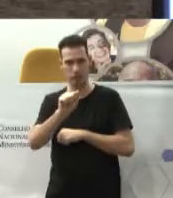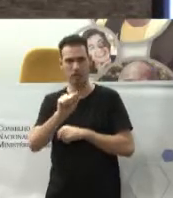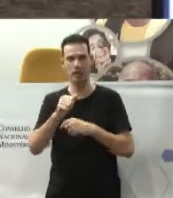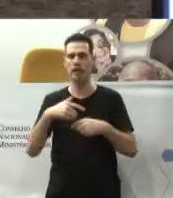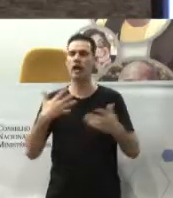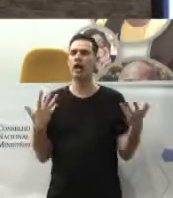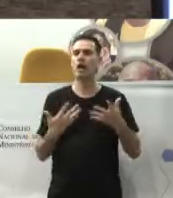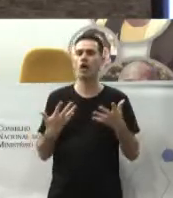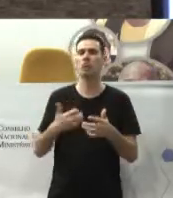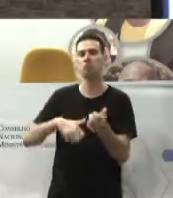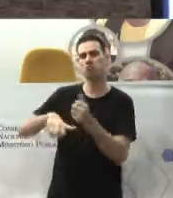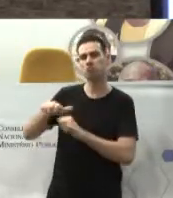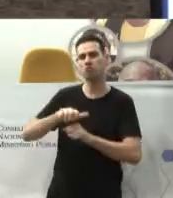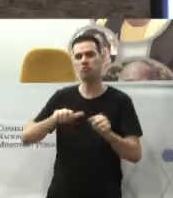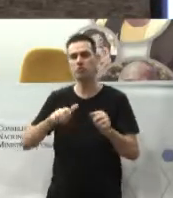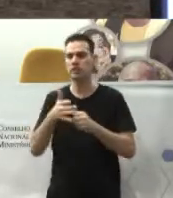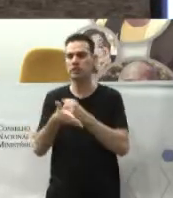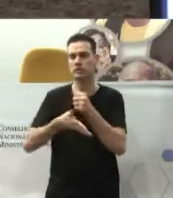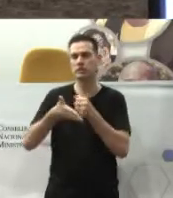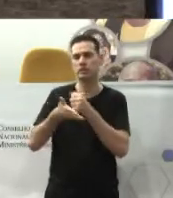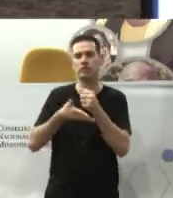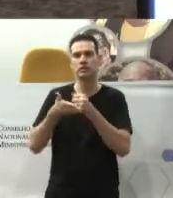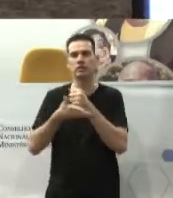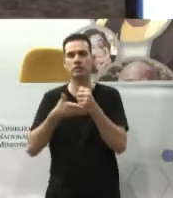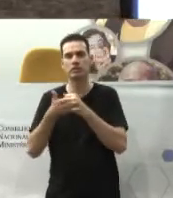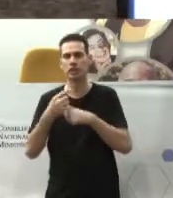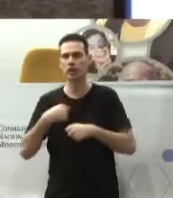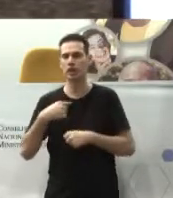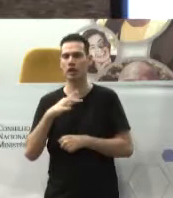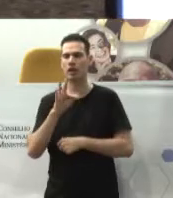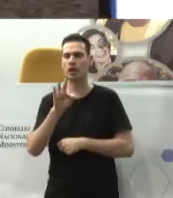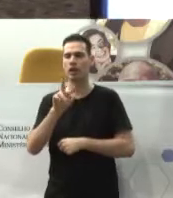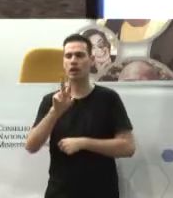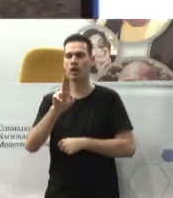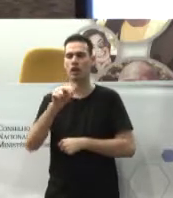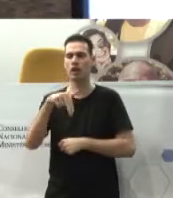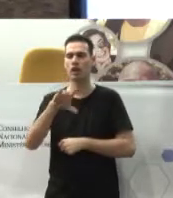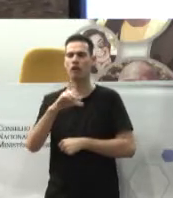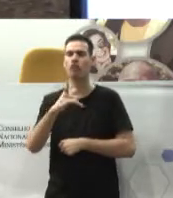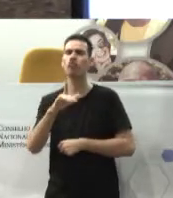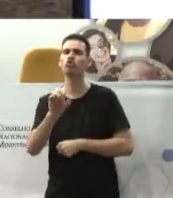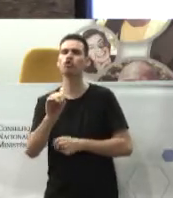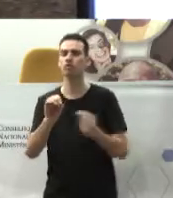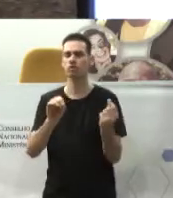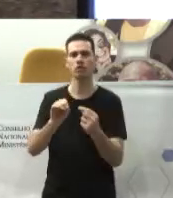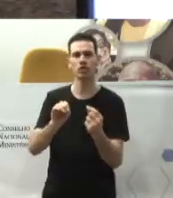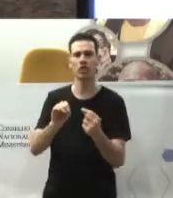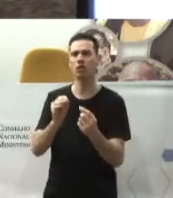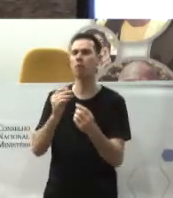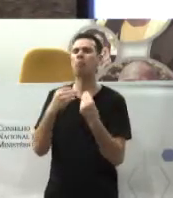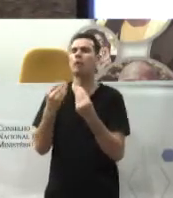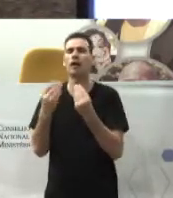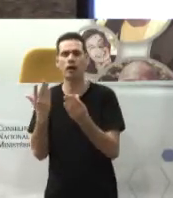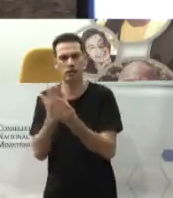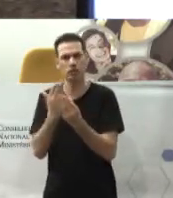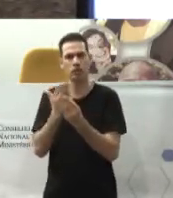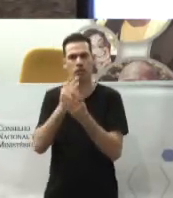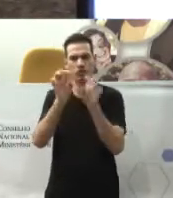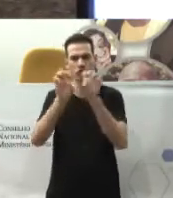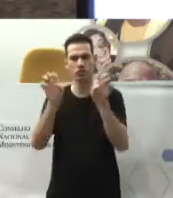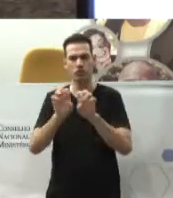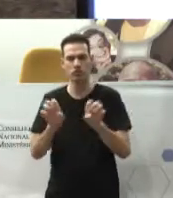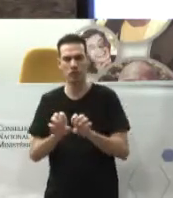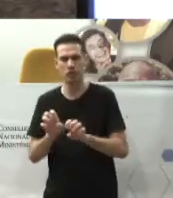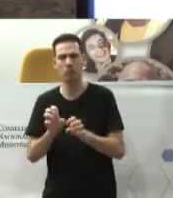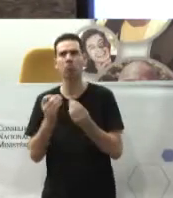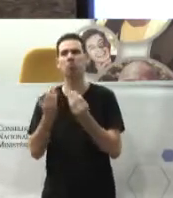trabalhe a partir da base com a ideia de função, para o que estes processos estruturais